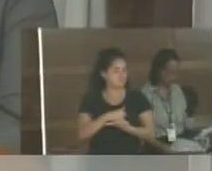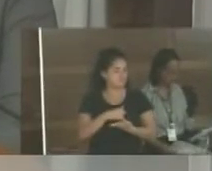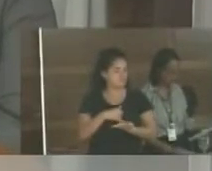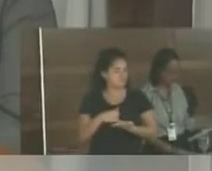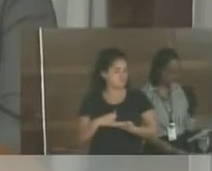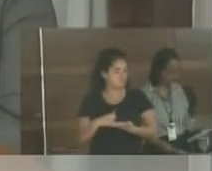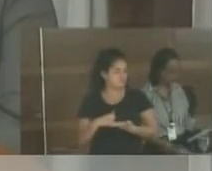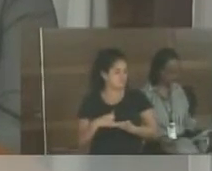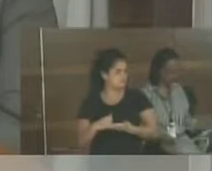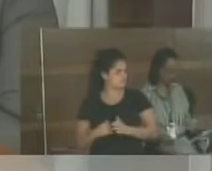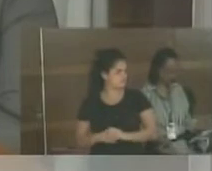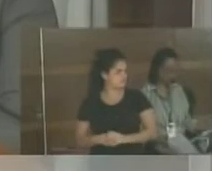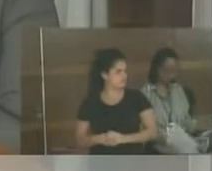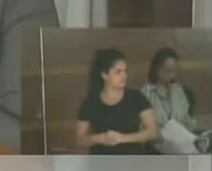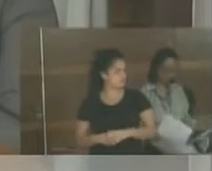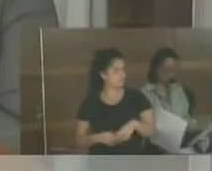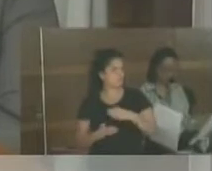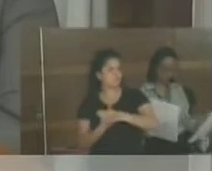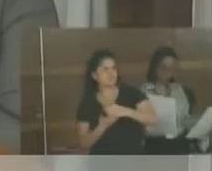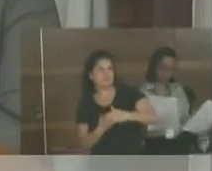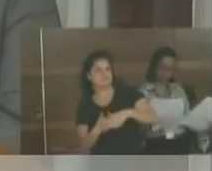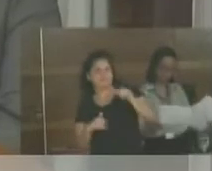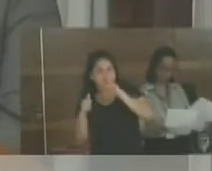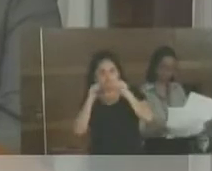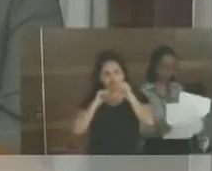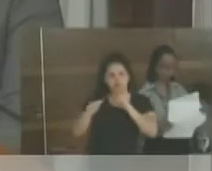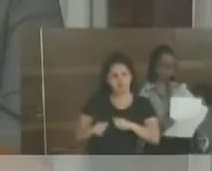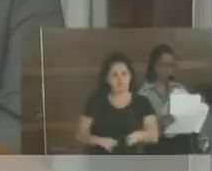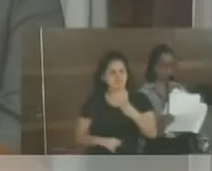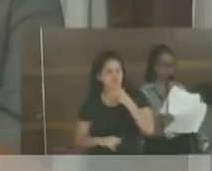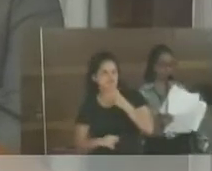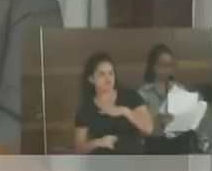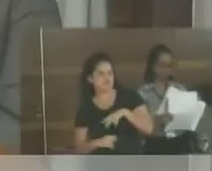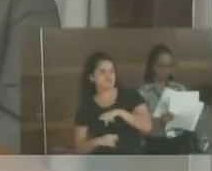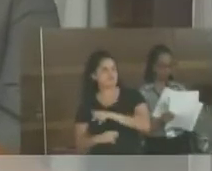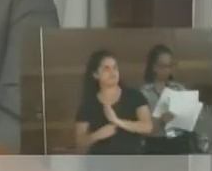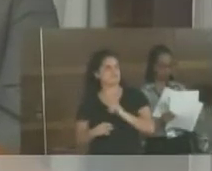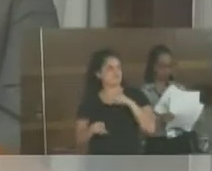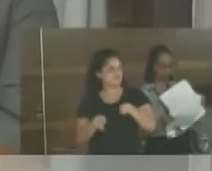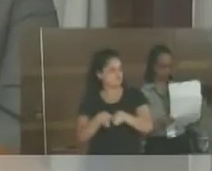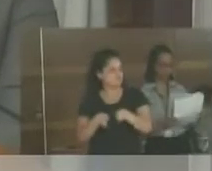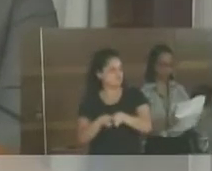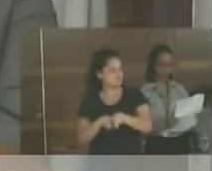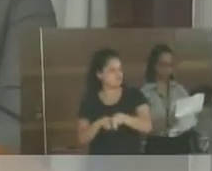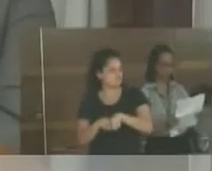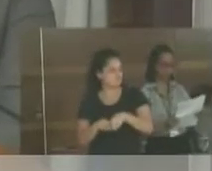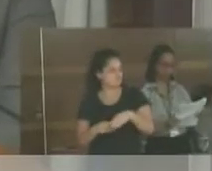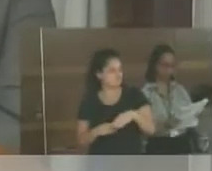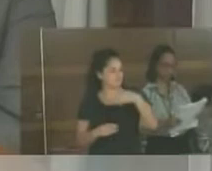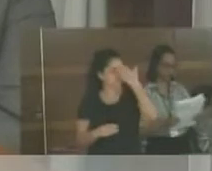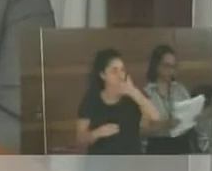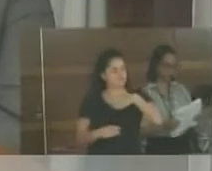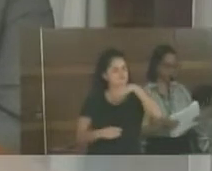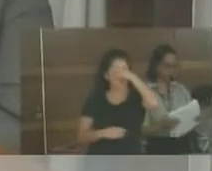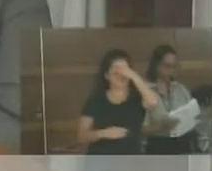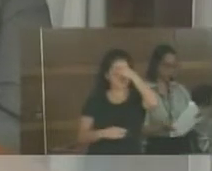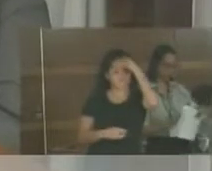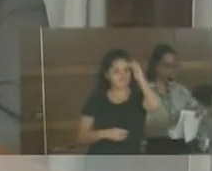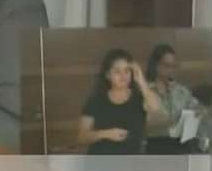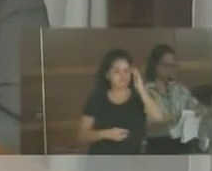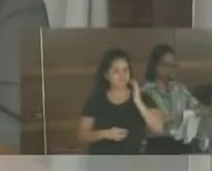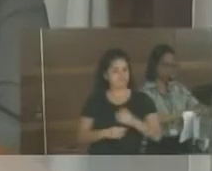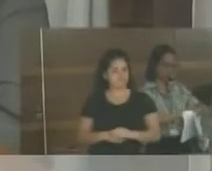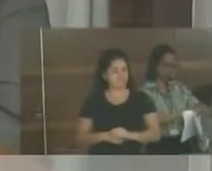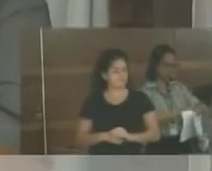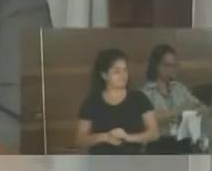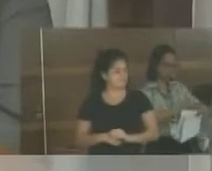passa a abusar na bebida, no cigarro, e isso também é uma demonstração clara que a pessoa pode estar indo para um caminho, às vezes, sem